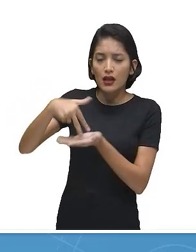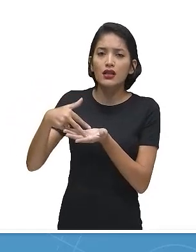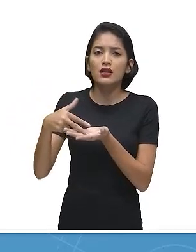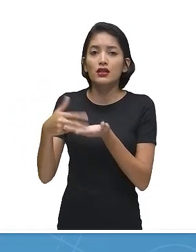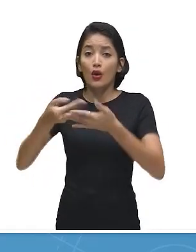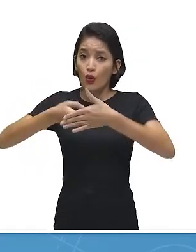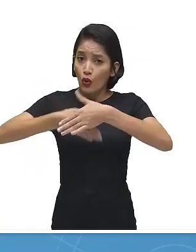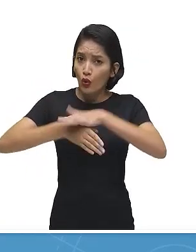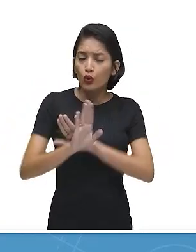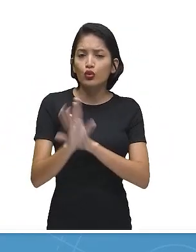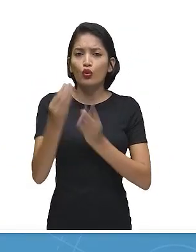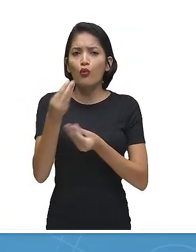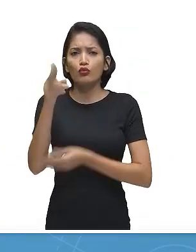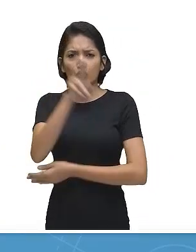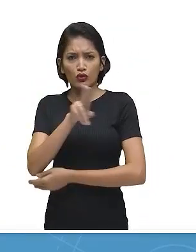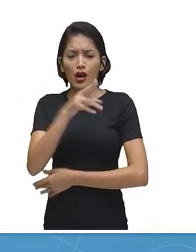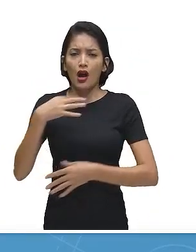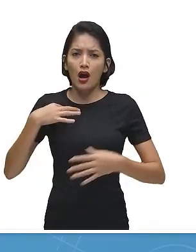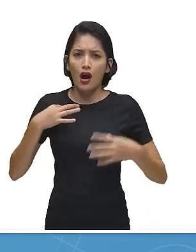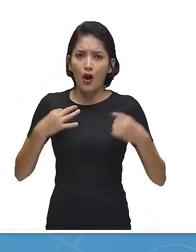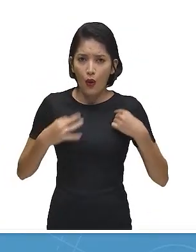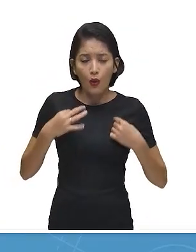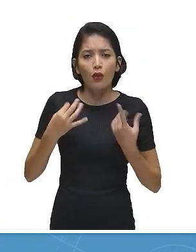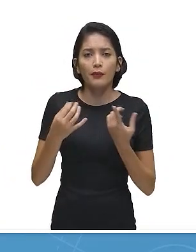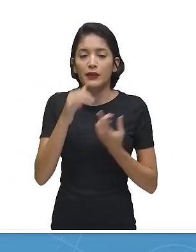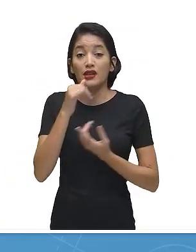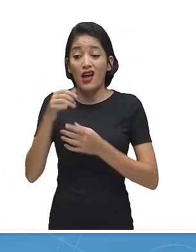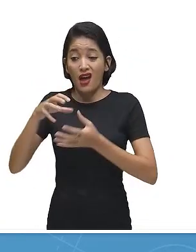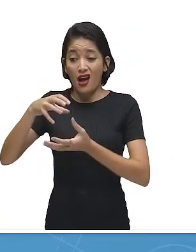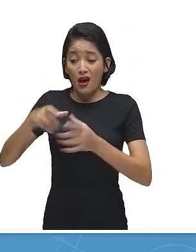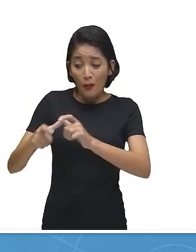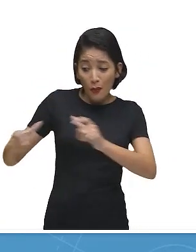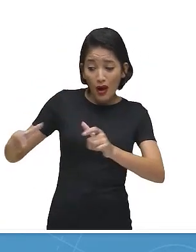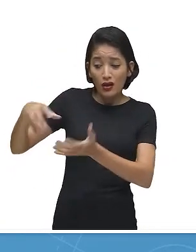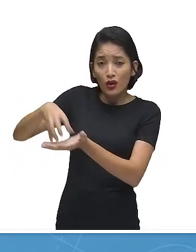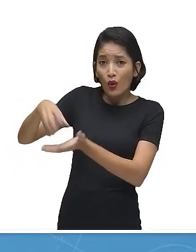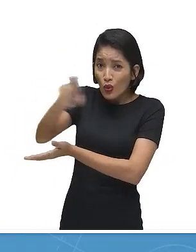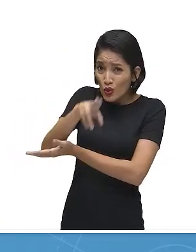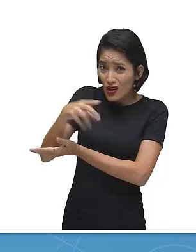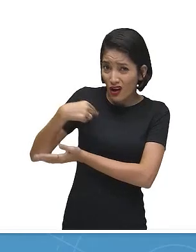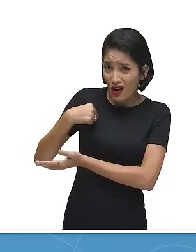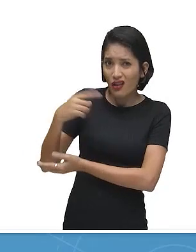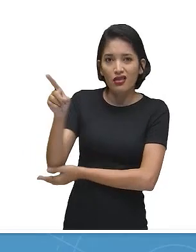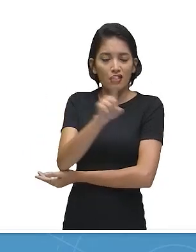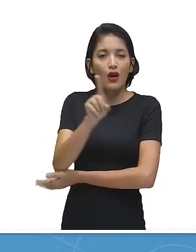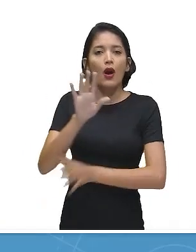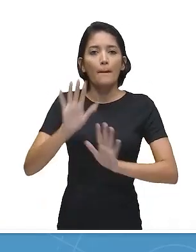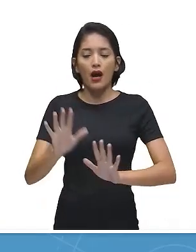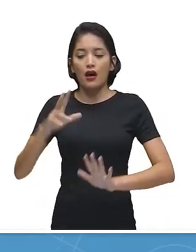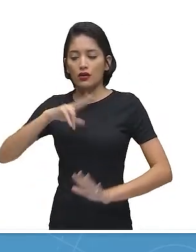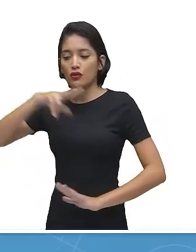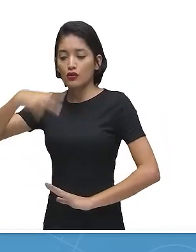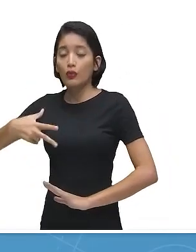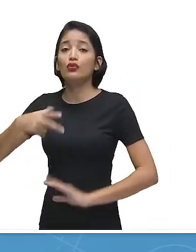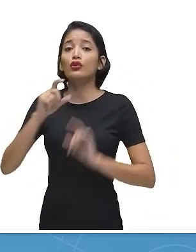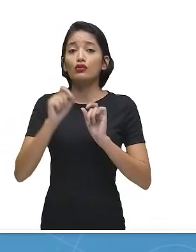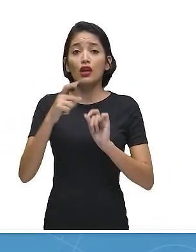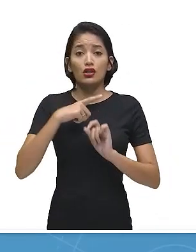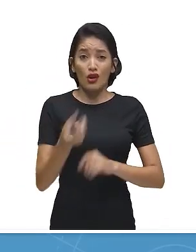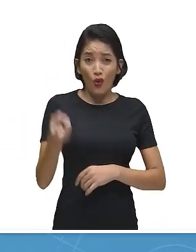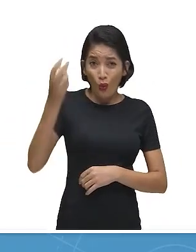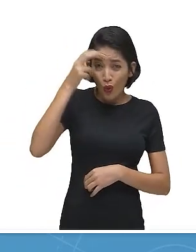E os indígenas já tinham toda a sua tradição cultural, eles já tinham sua música, a sua pintura